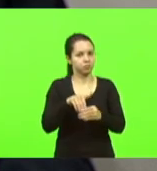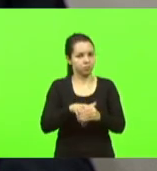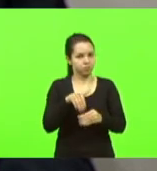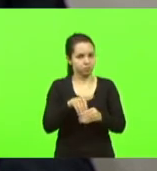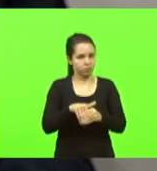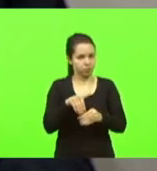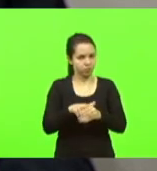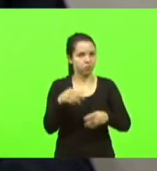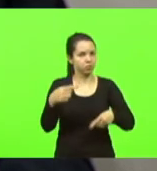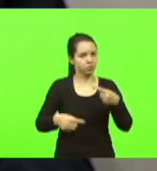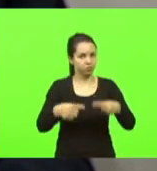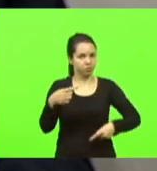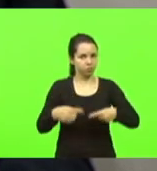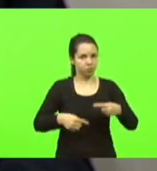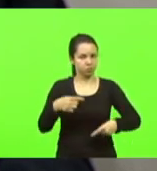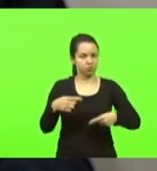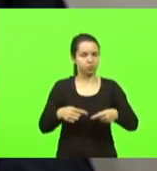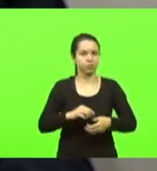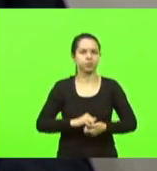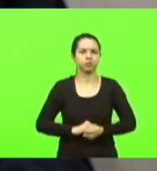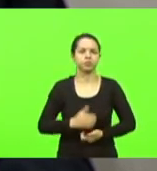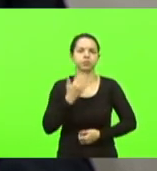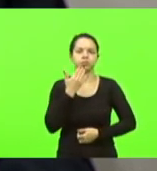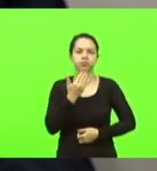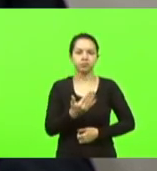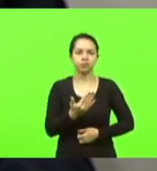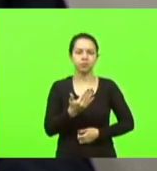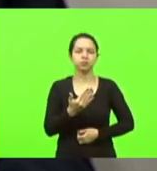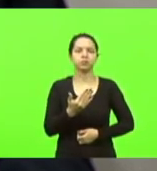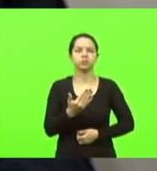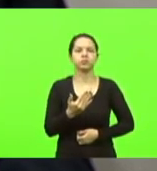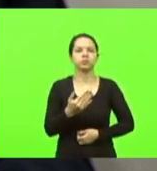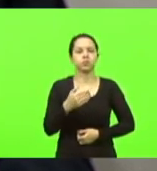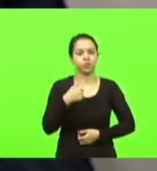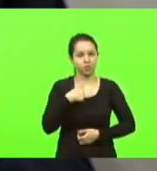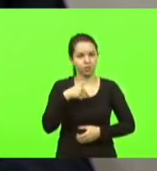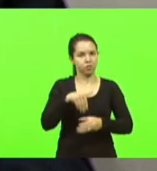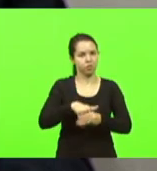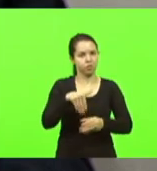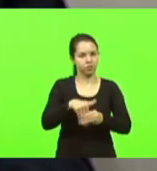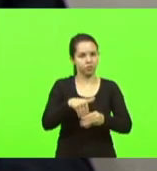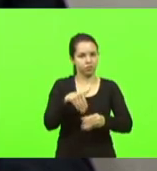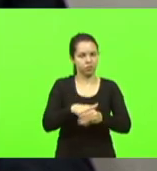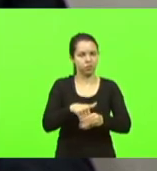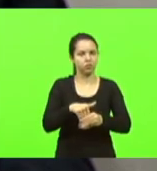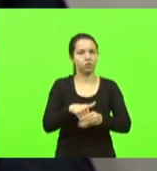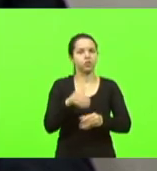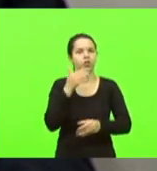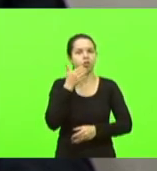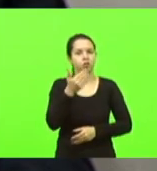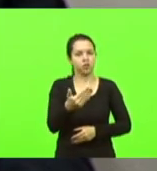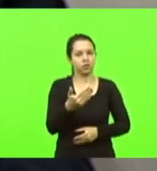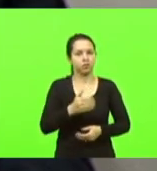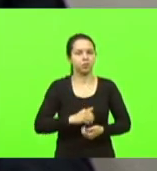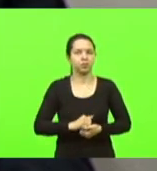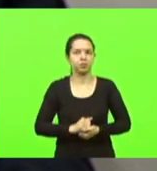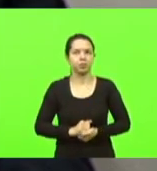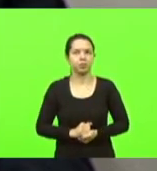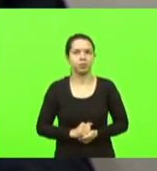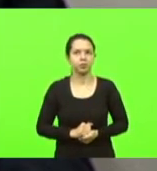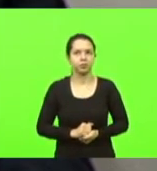e fazer a discussão dos requerimentos Nós estaremos votando os requerimentos certo